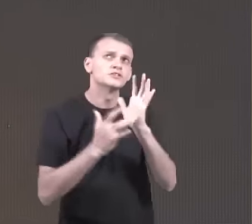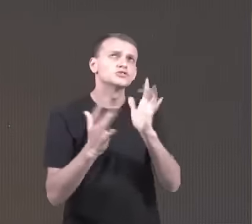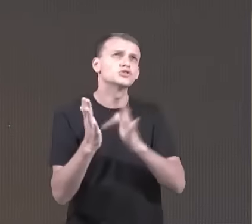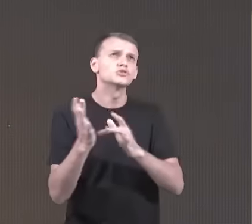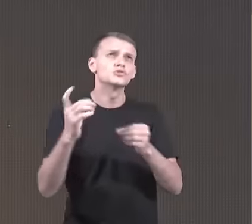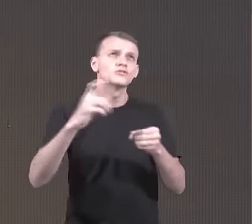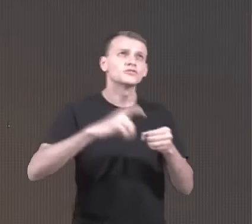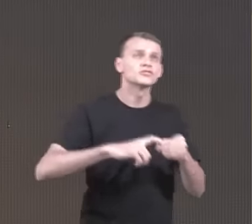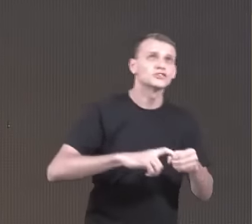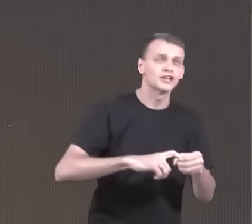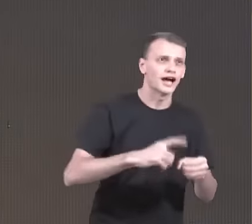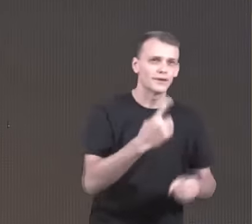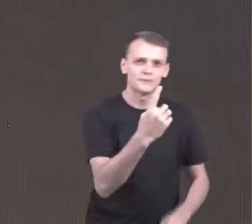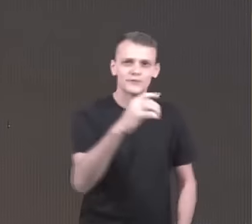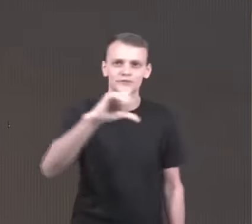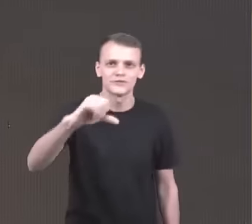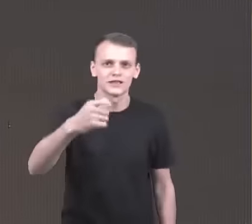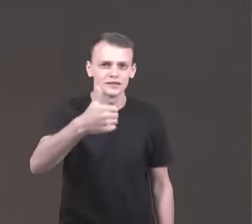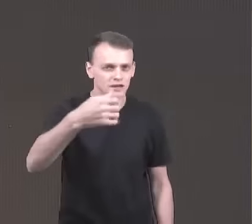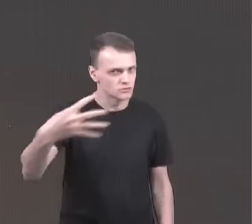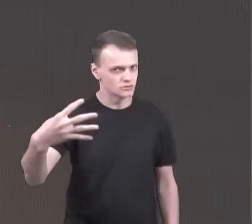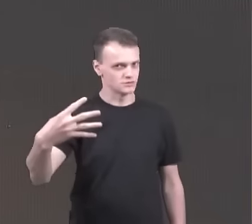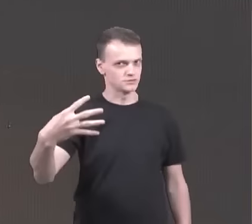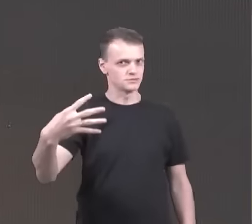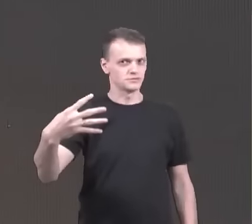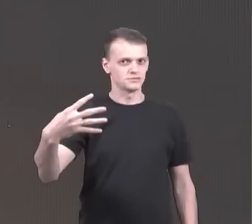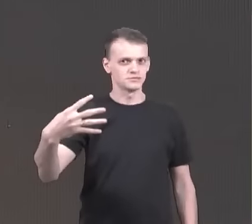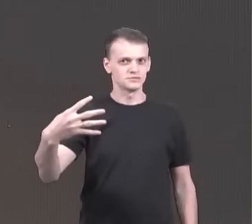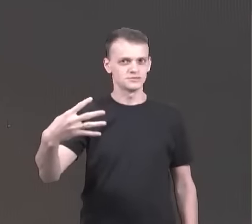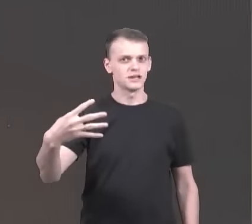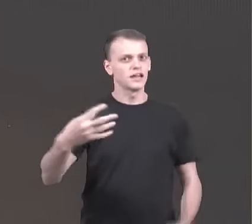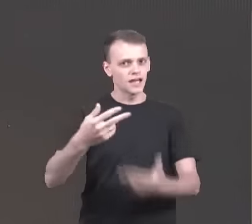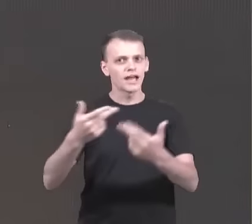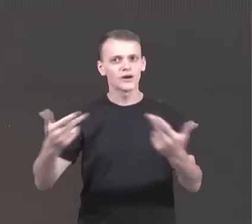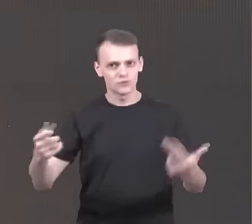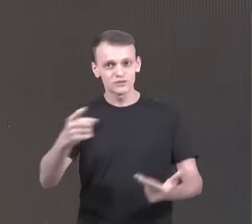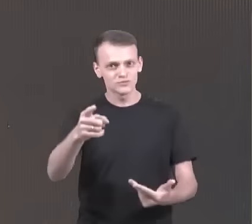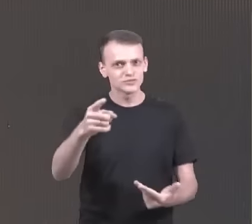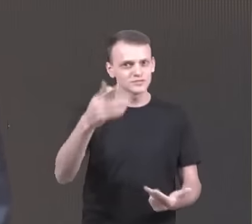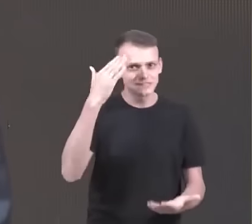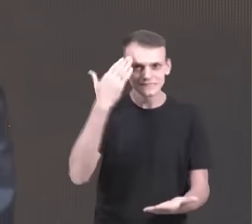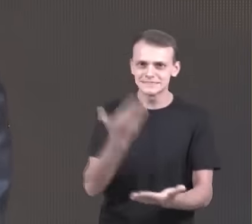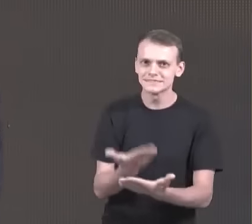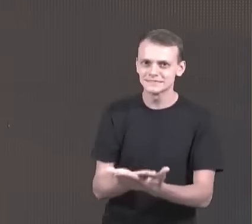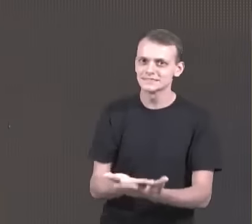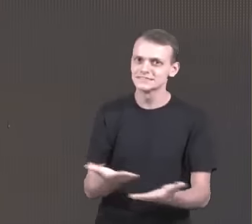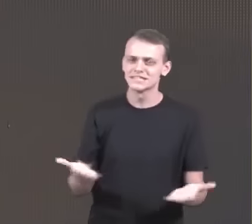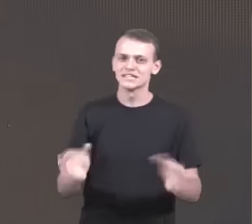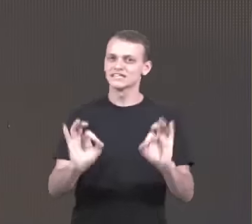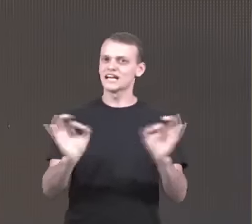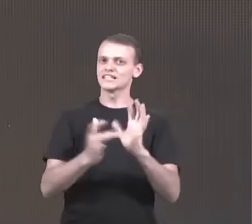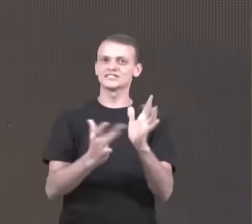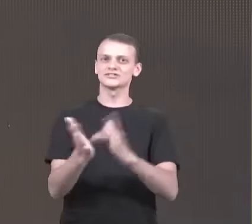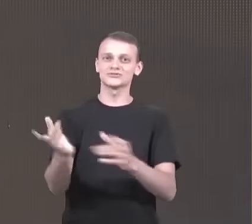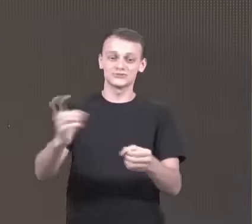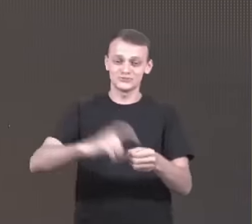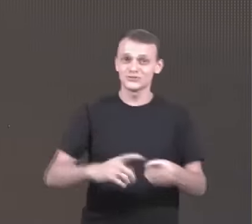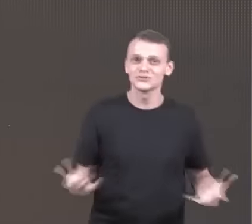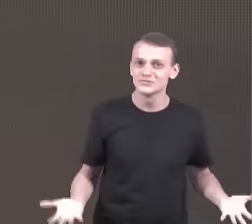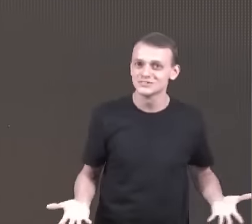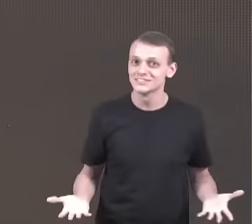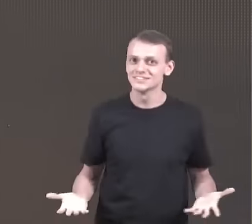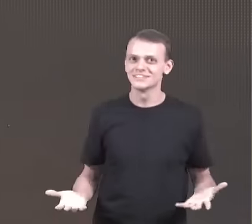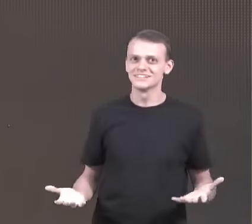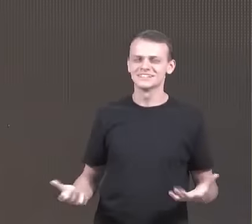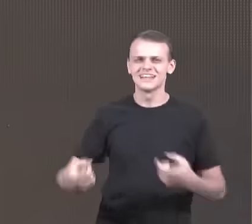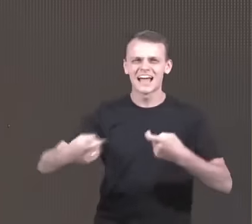voltaria em 1914, coisa que também, você sabe, não aconteceu. E durante a Guerra